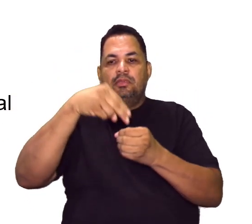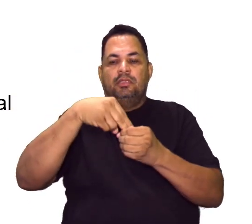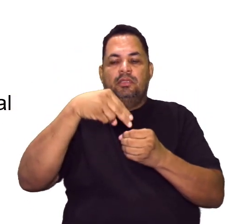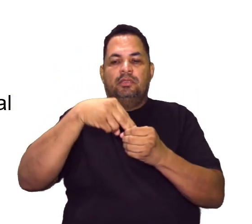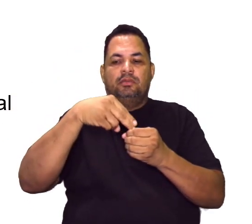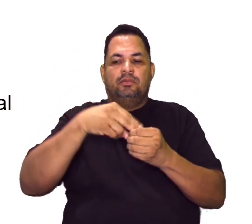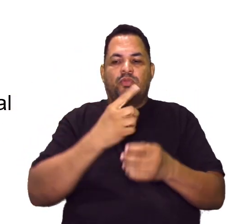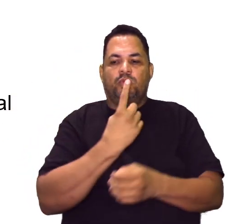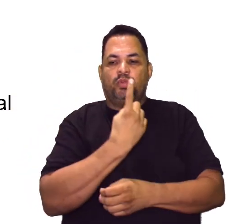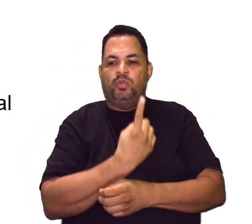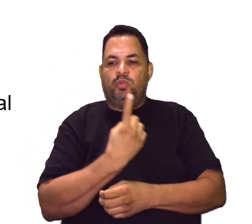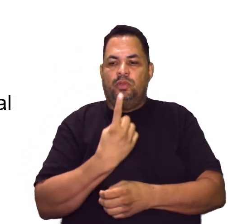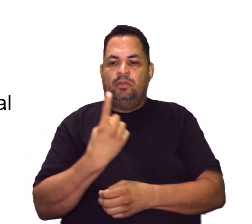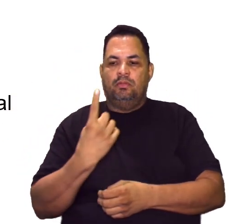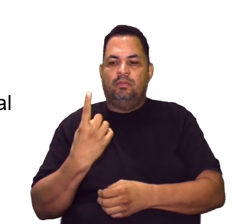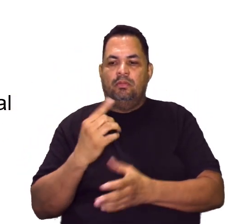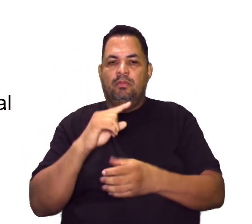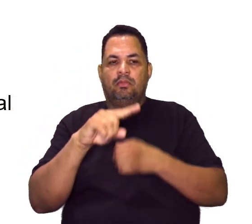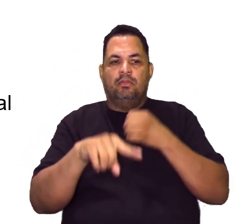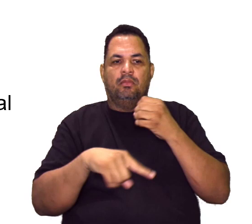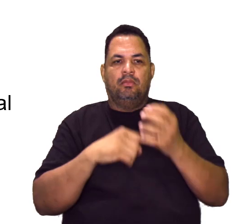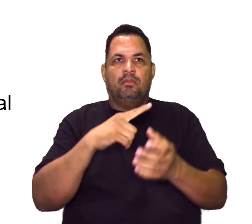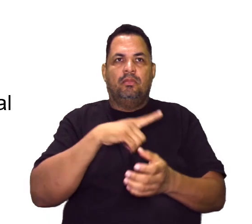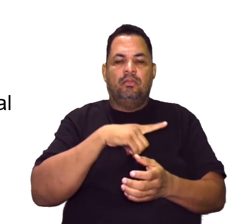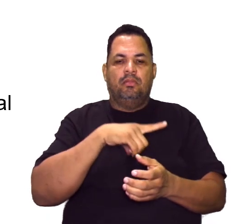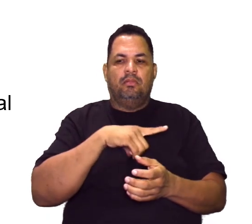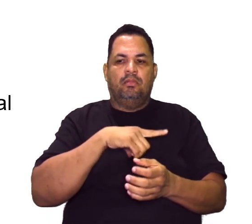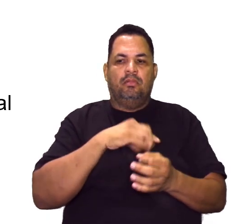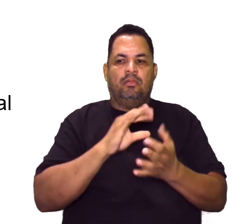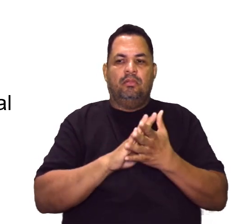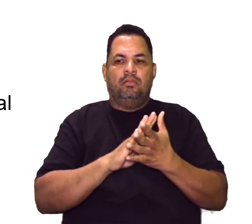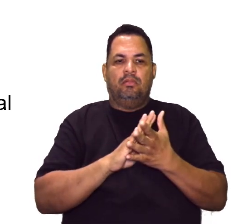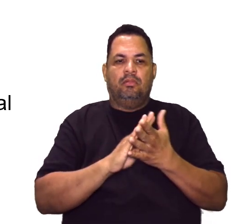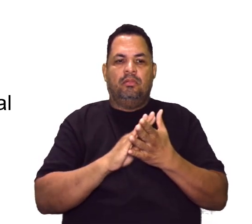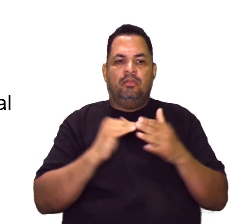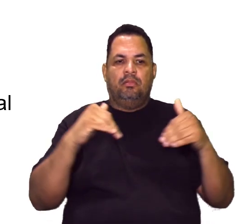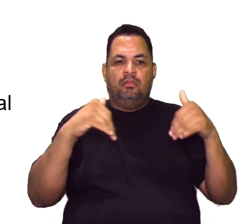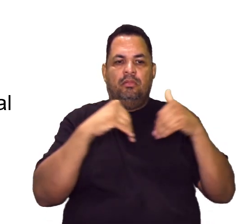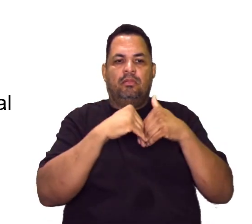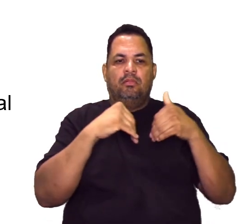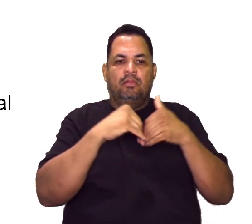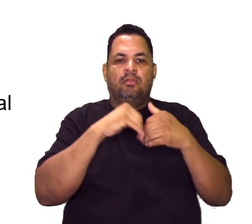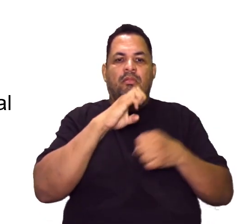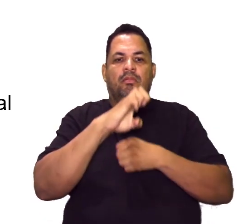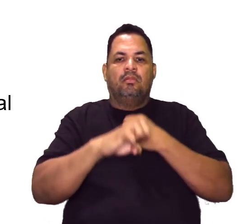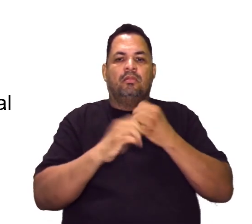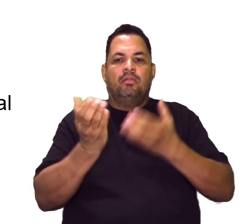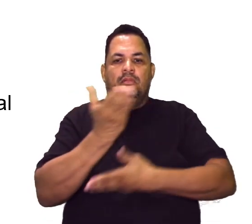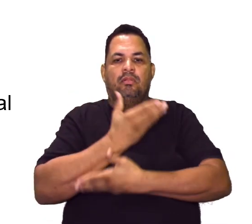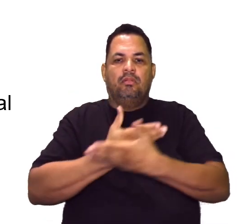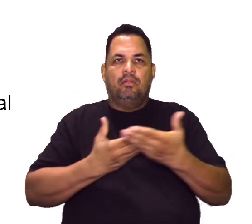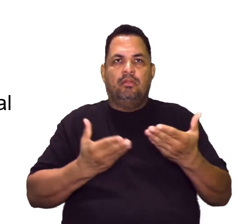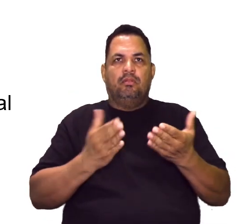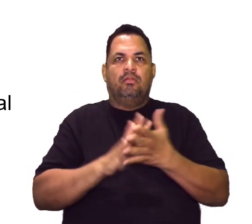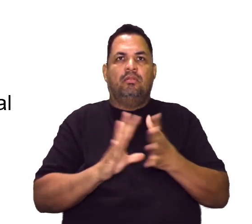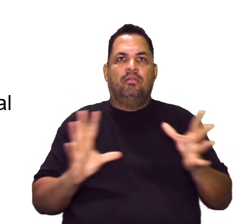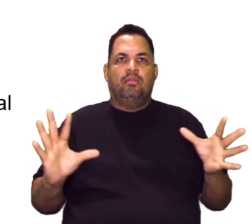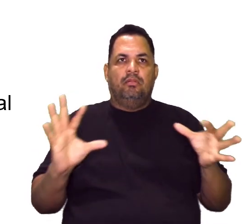a capacidade que o núcleo de cada átomo tem de atrair os elétrons compartilhados na